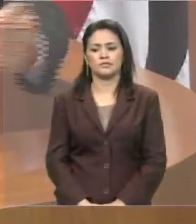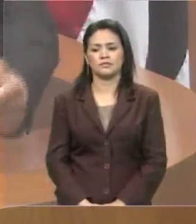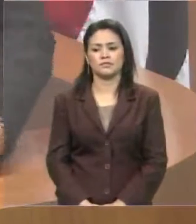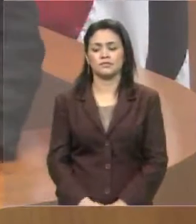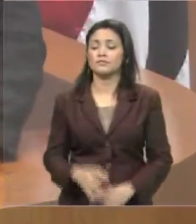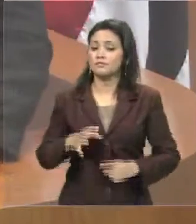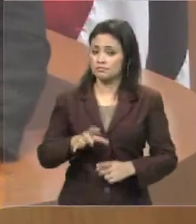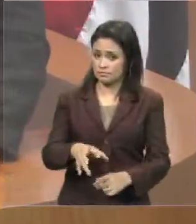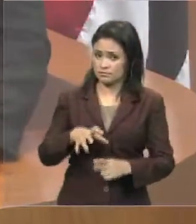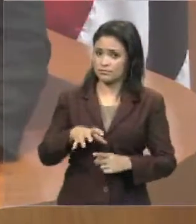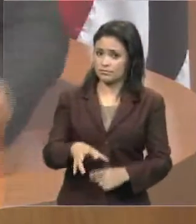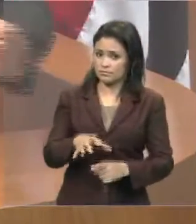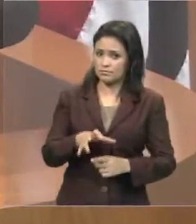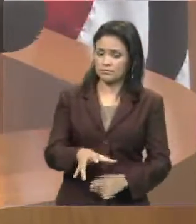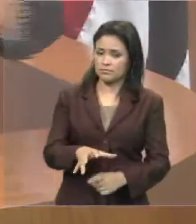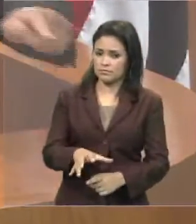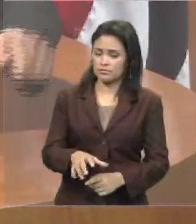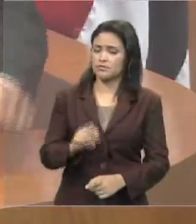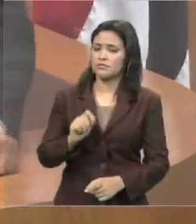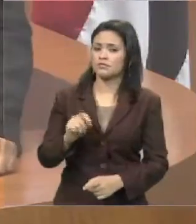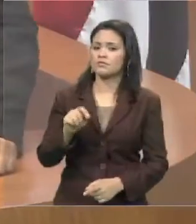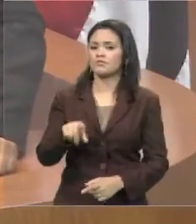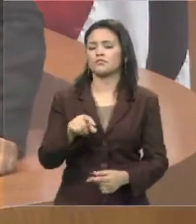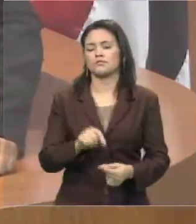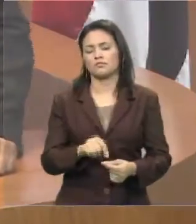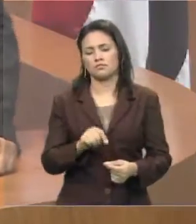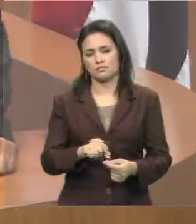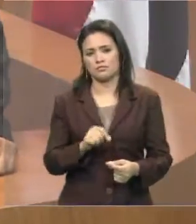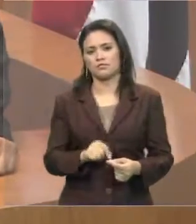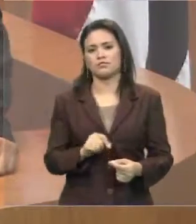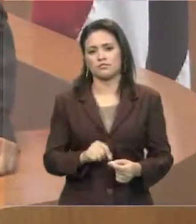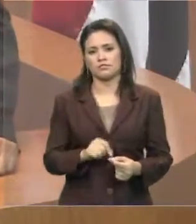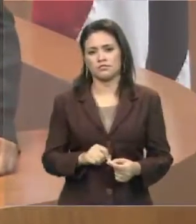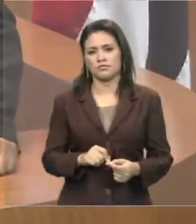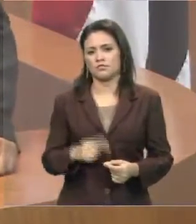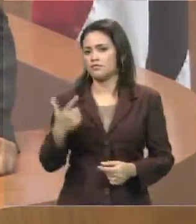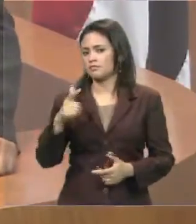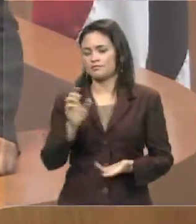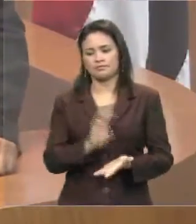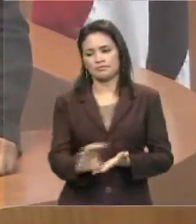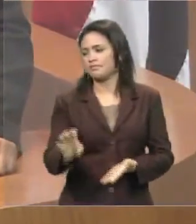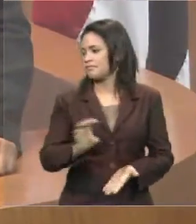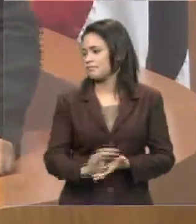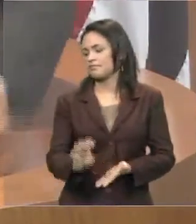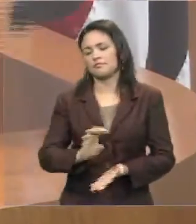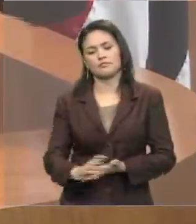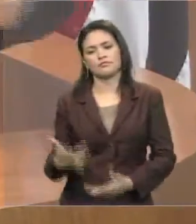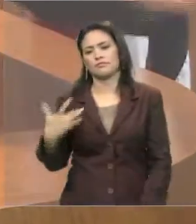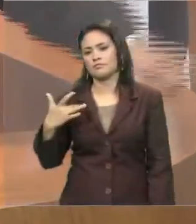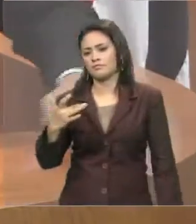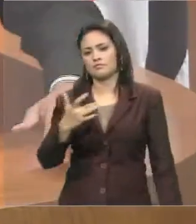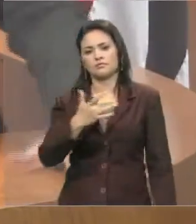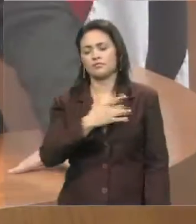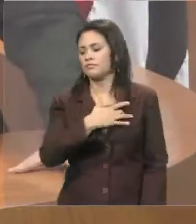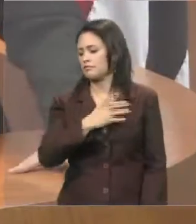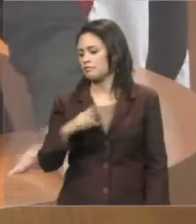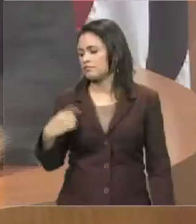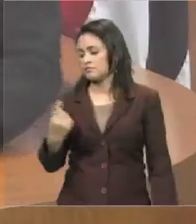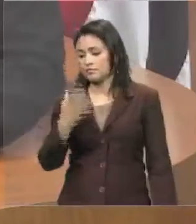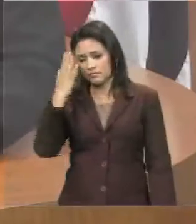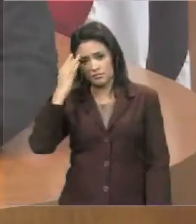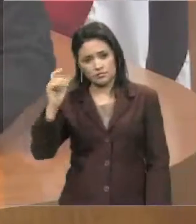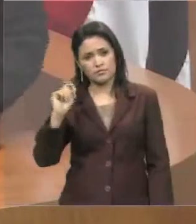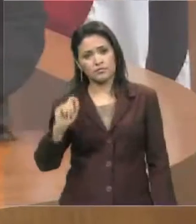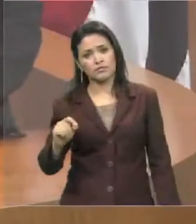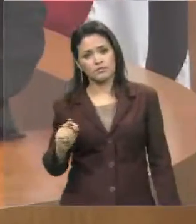Perseguição é o que ele tem feito. Não investe o dinheiro na saúde, e as informações que nós temos é